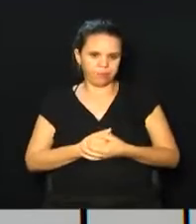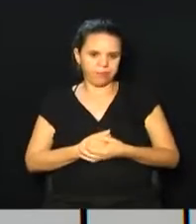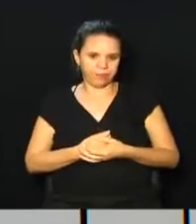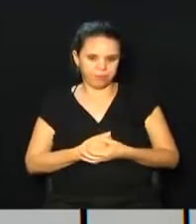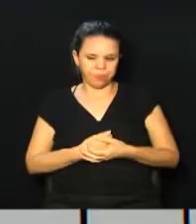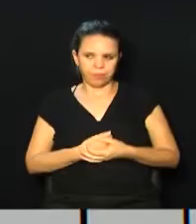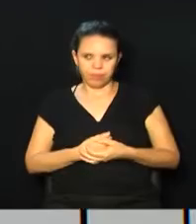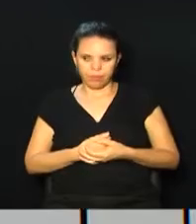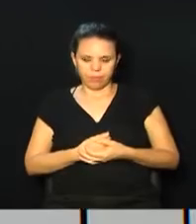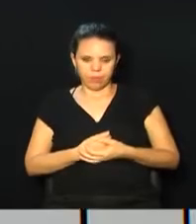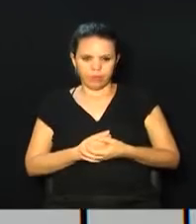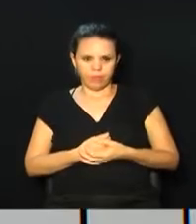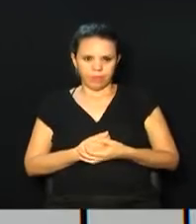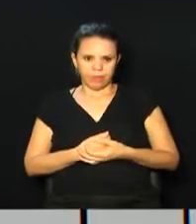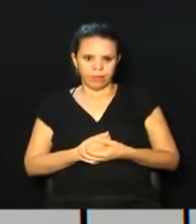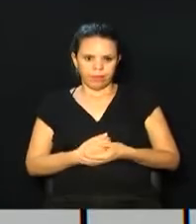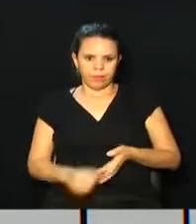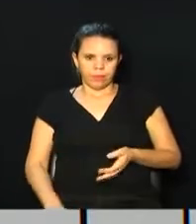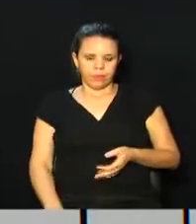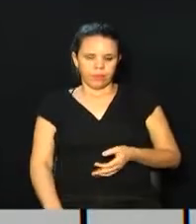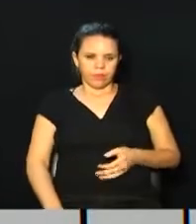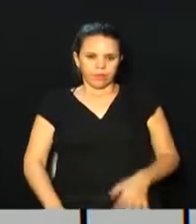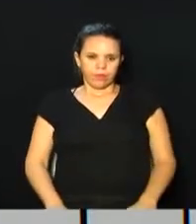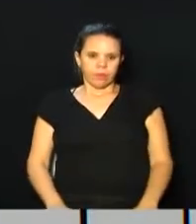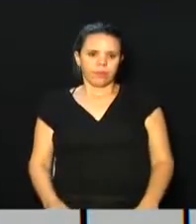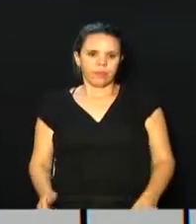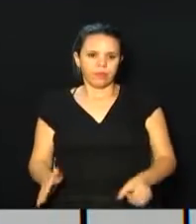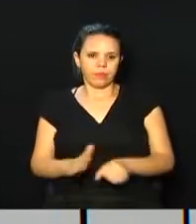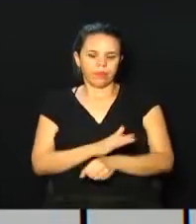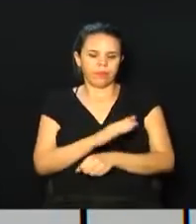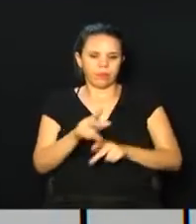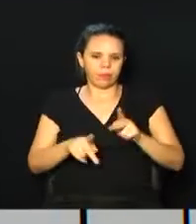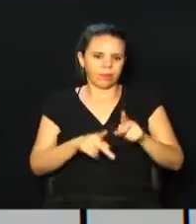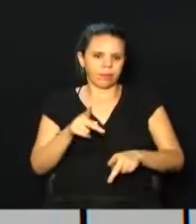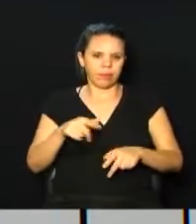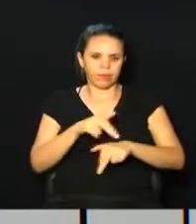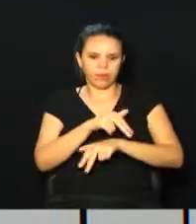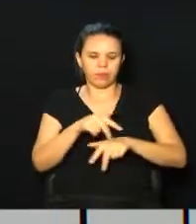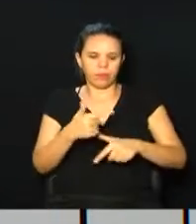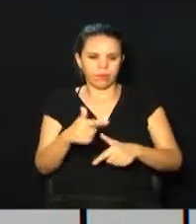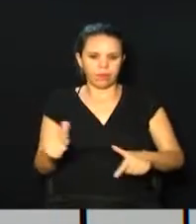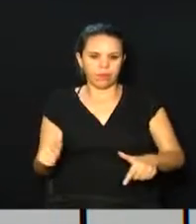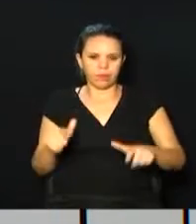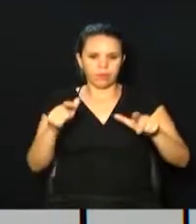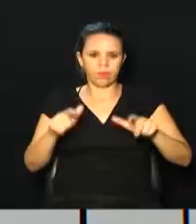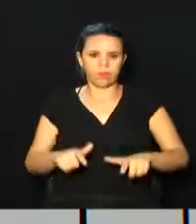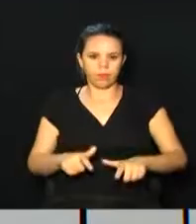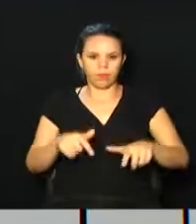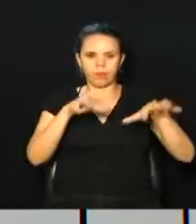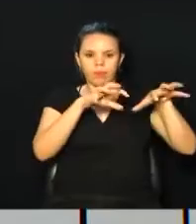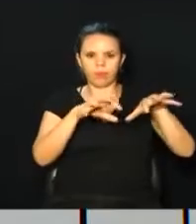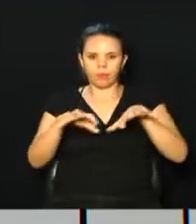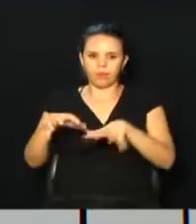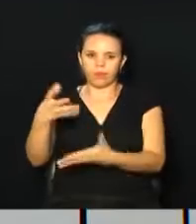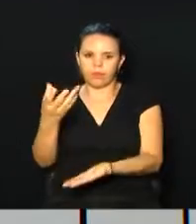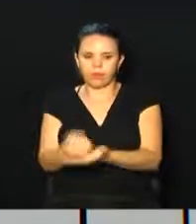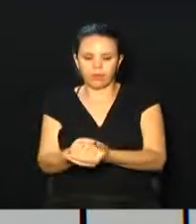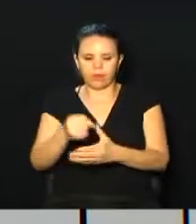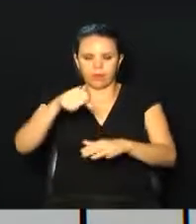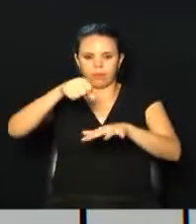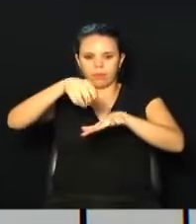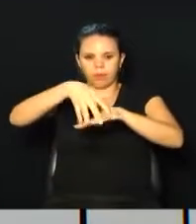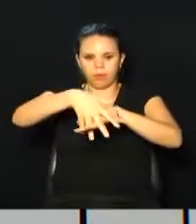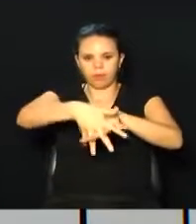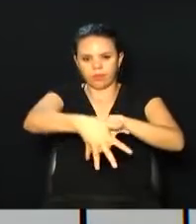do centro aqui, onde é adensado e você não tem hoje áreas onde a chuva possa filtrar,